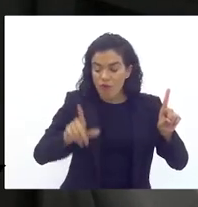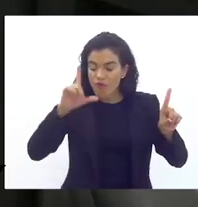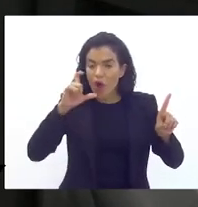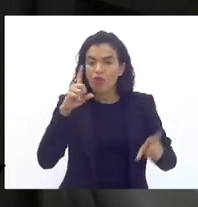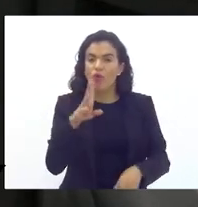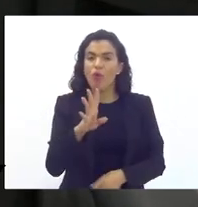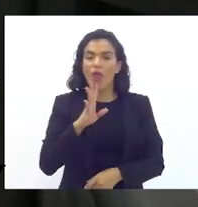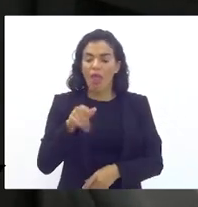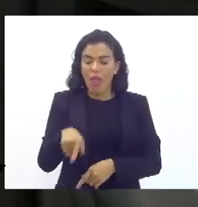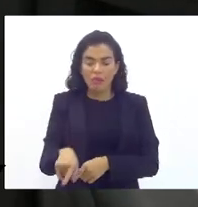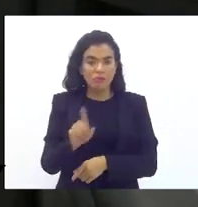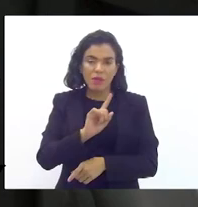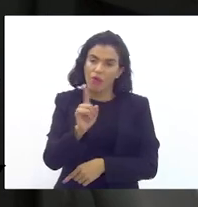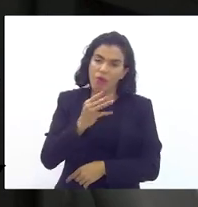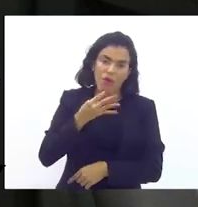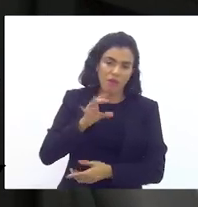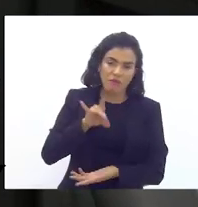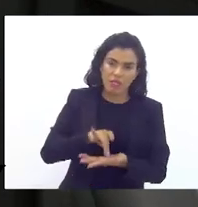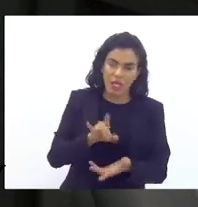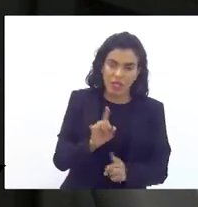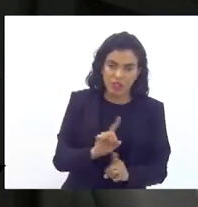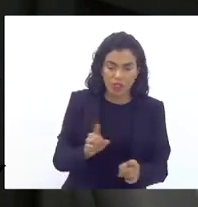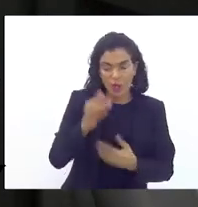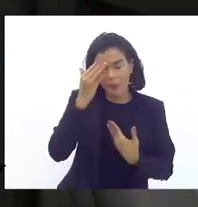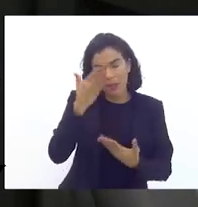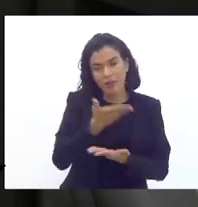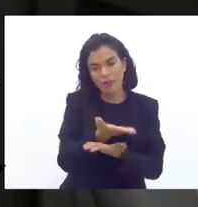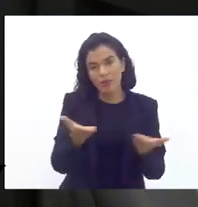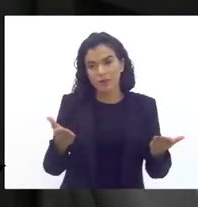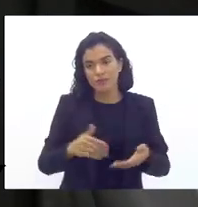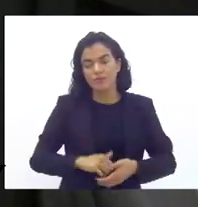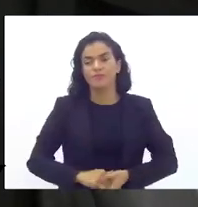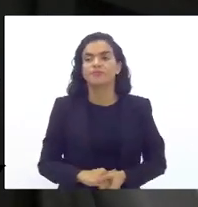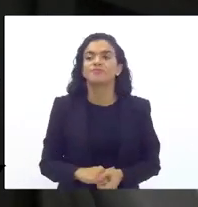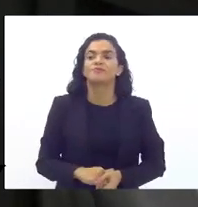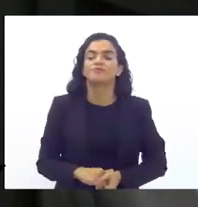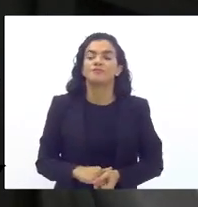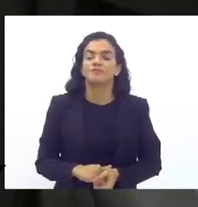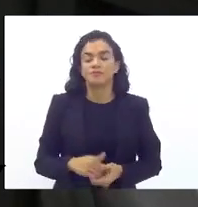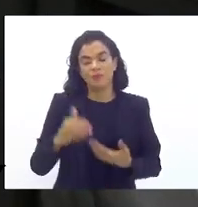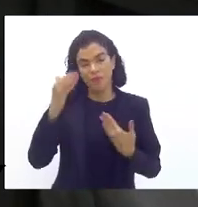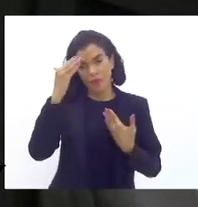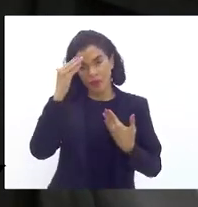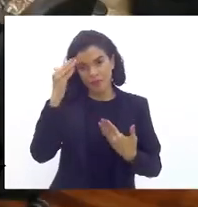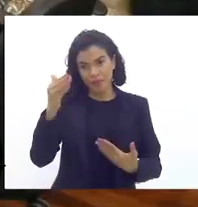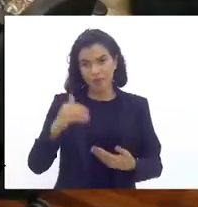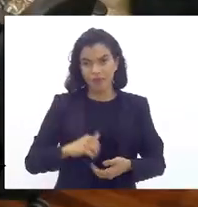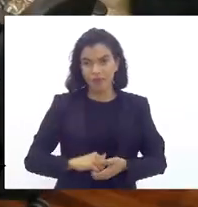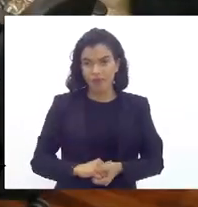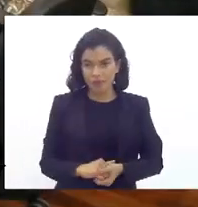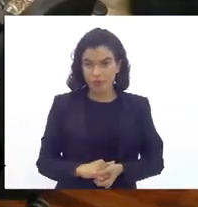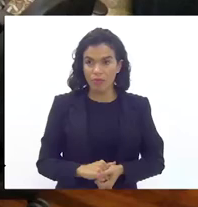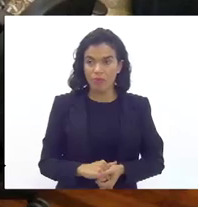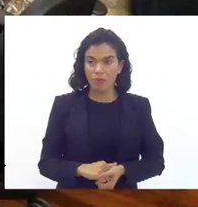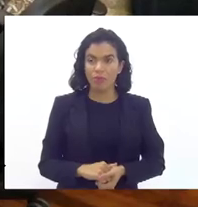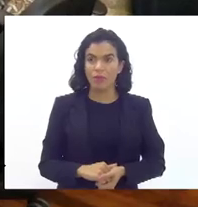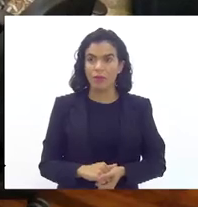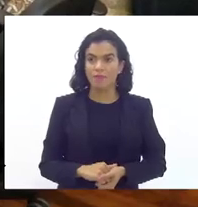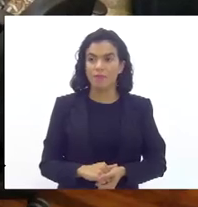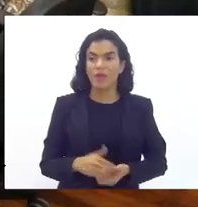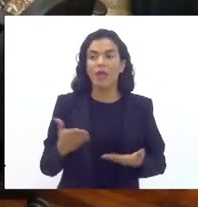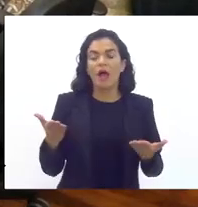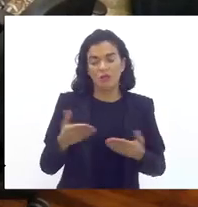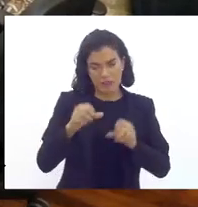possibilidade de Fala e muito obrigado a todos muito bem obrigado e vamos